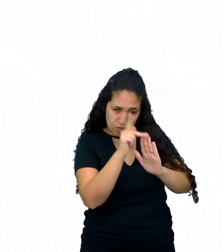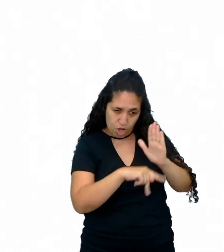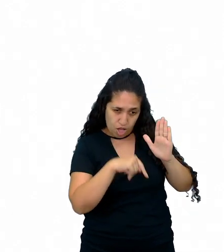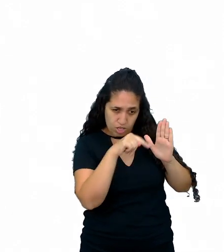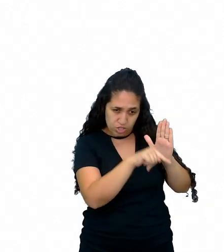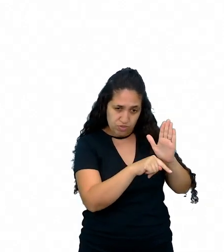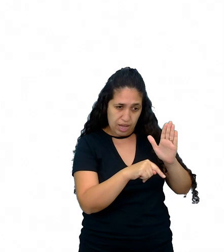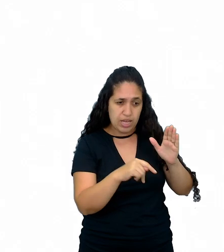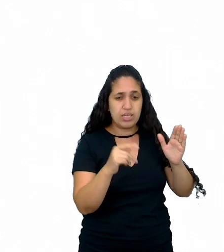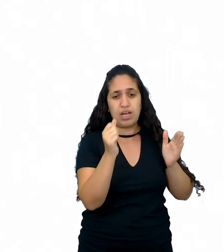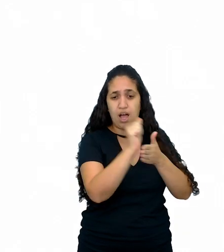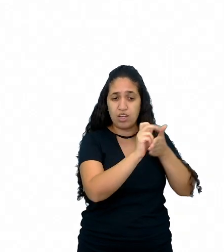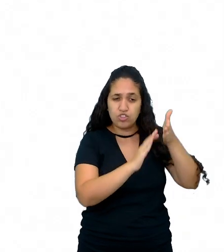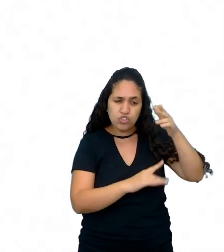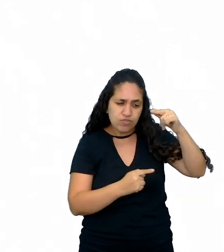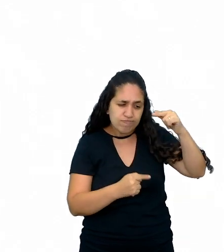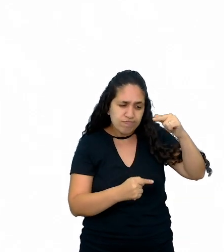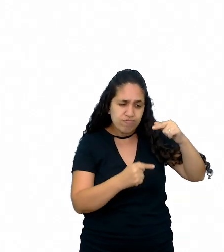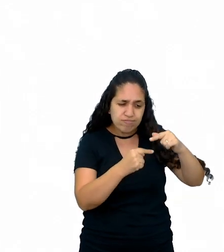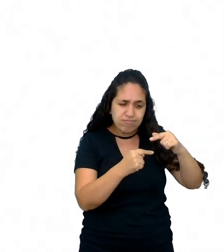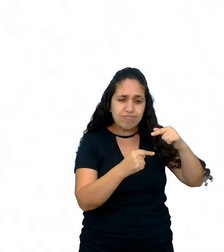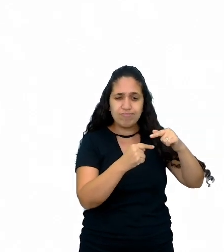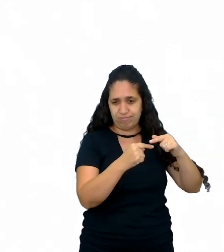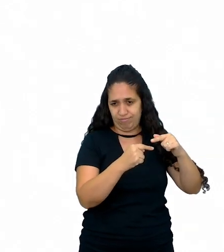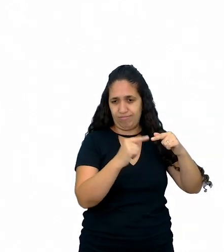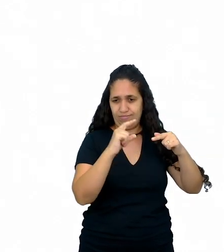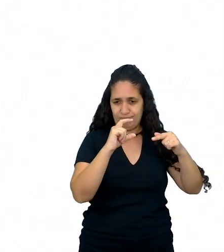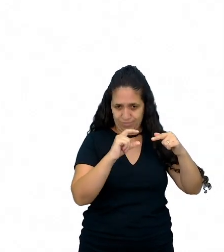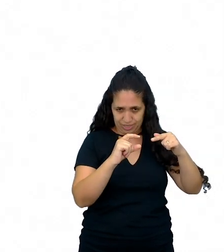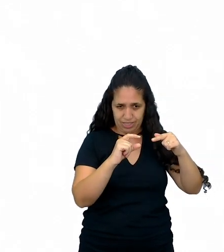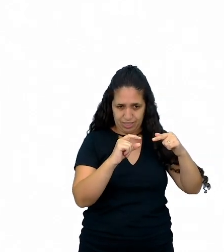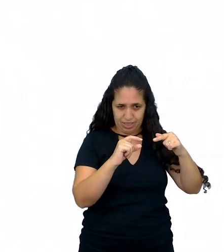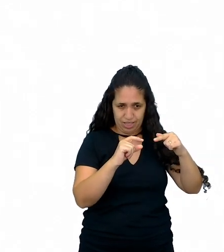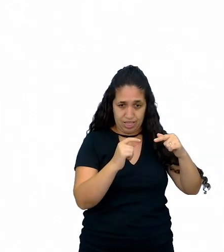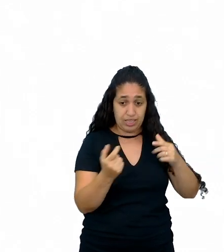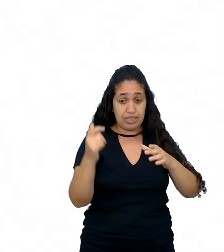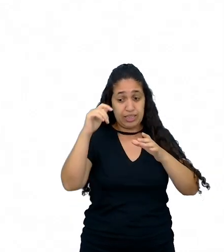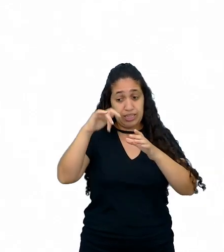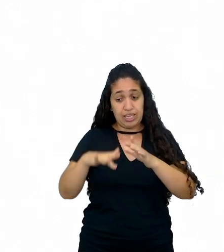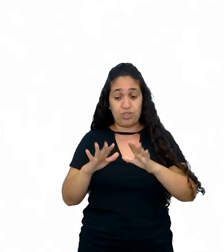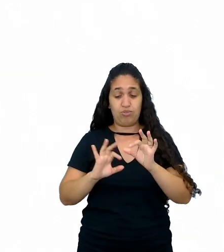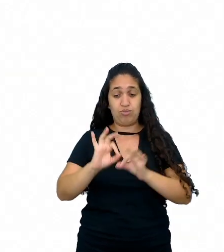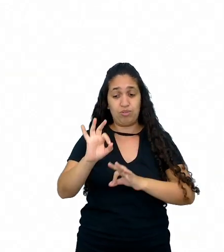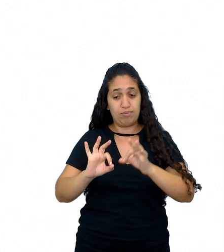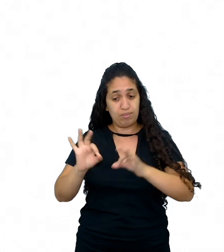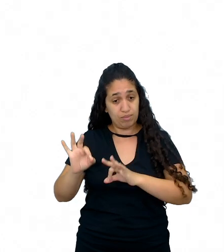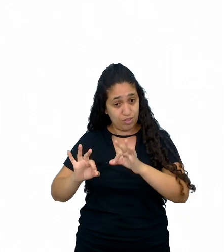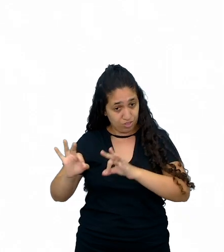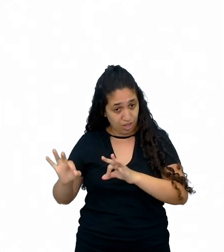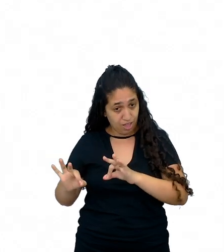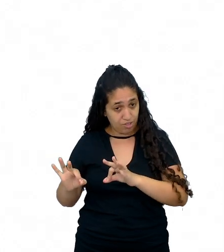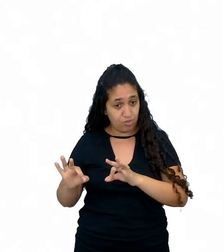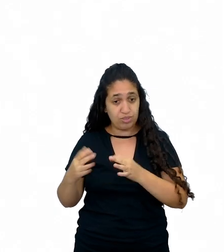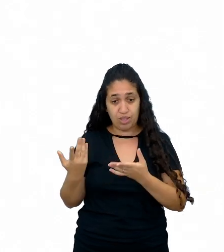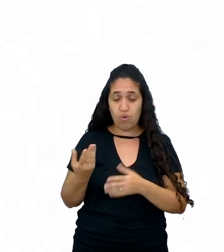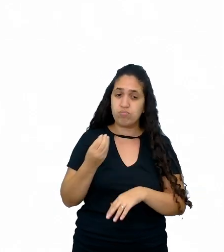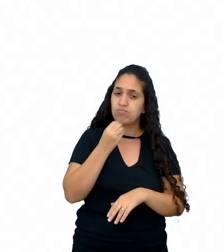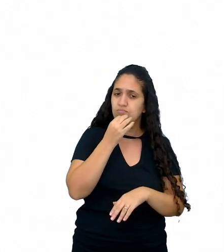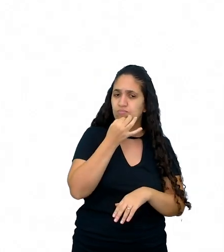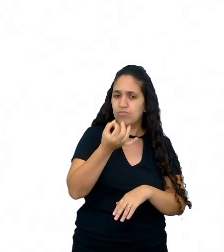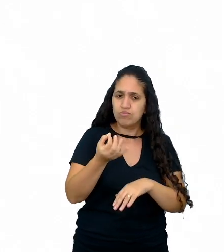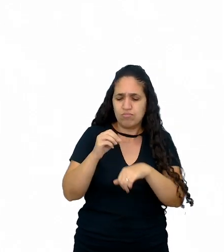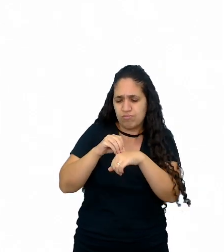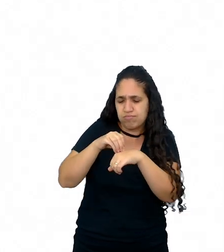as mini lições, que são as nossas atividades do material, para dentro do projeto. E a gente vai sugerir